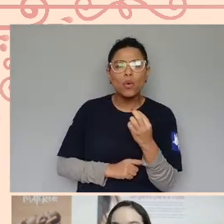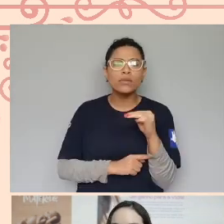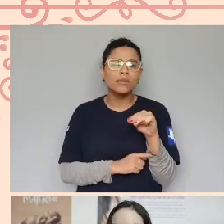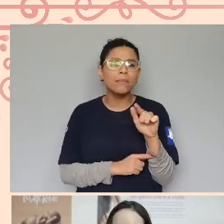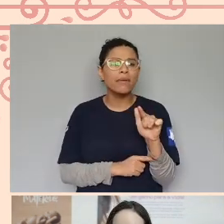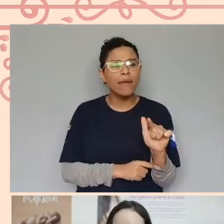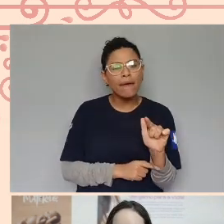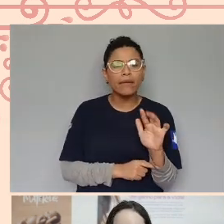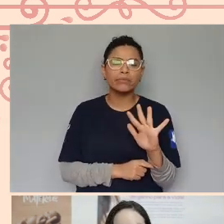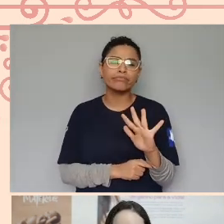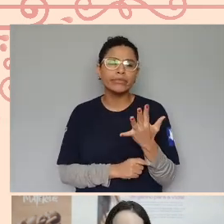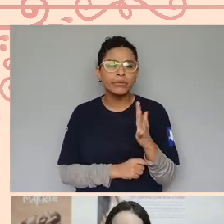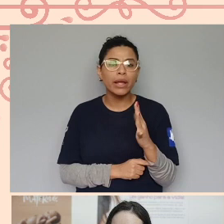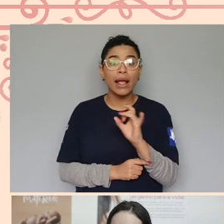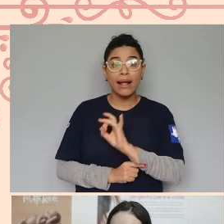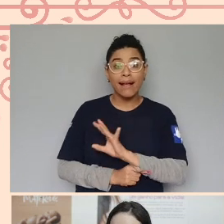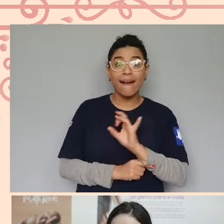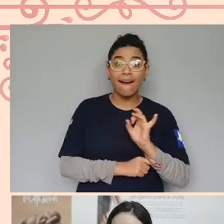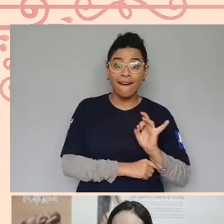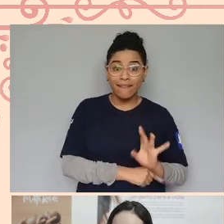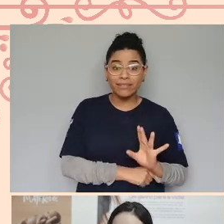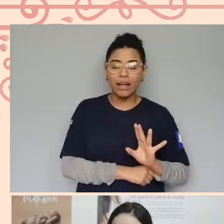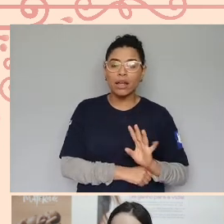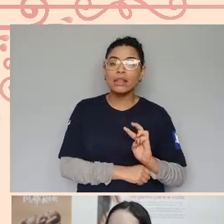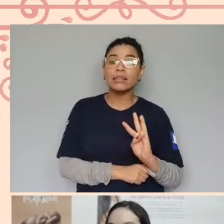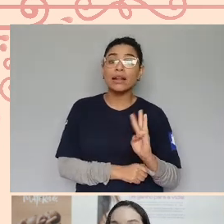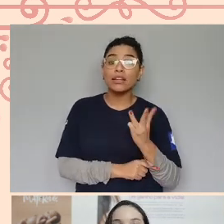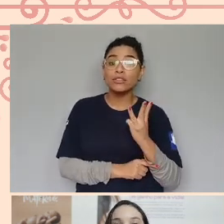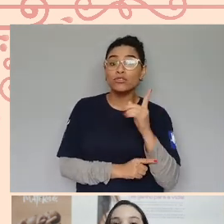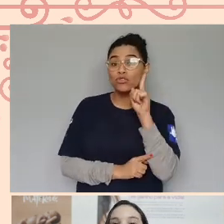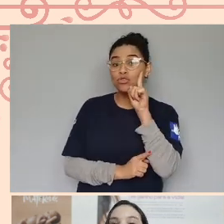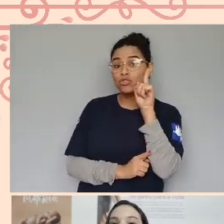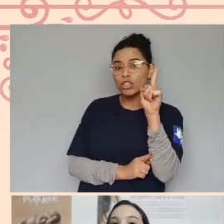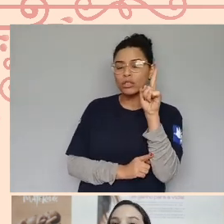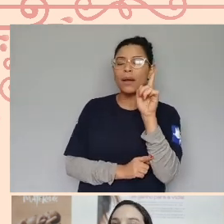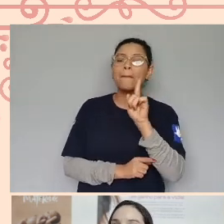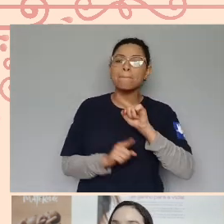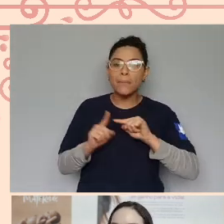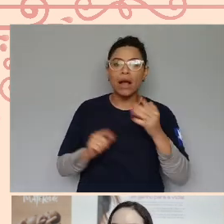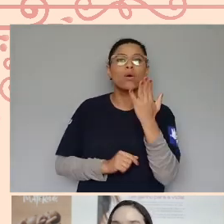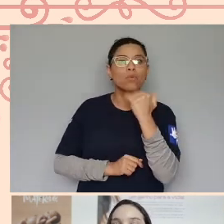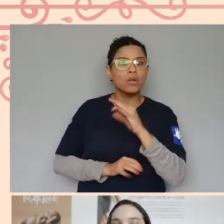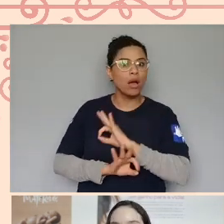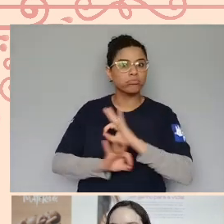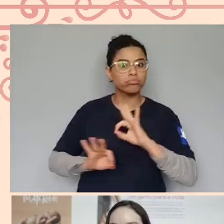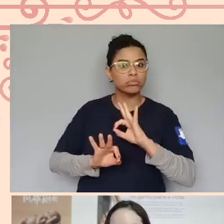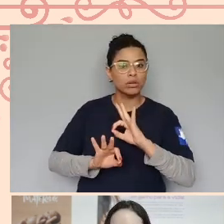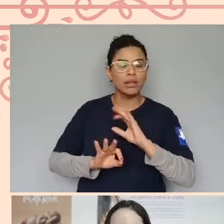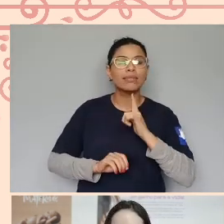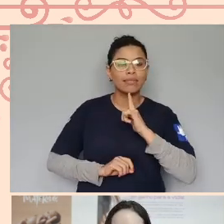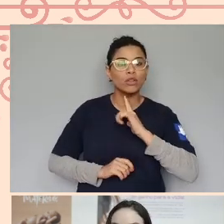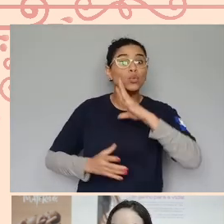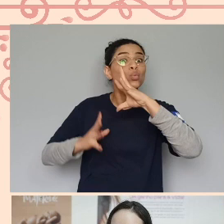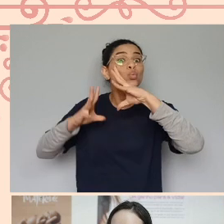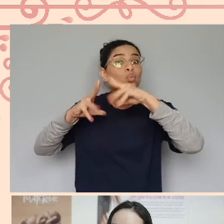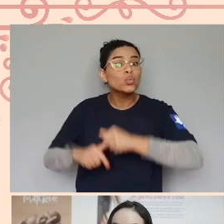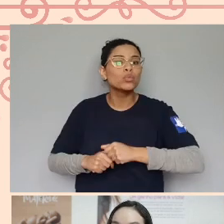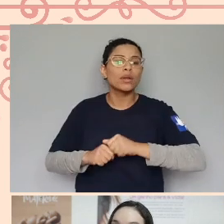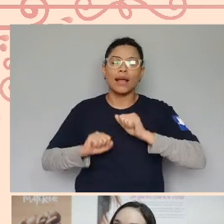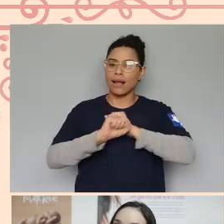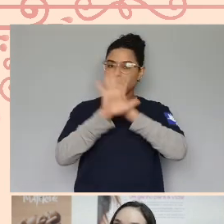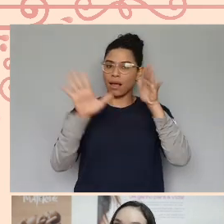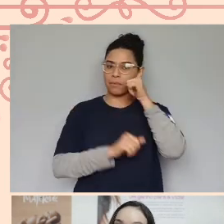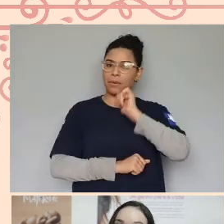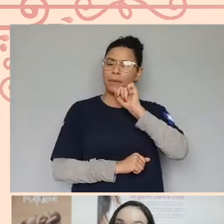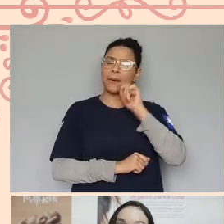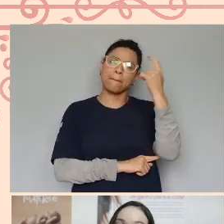20 ml mais ou menos por mamada nos primeiros 3 dias, mas ele já é um alimento completo e é importante a gente esclarecer isso para as mães, porque